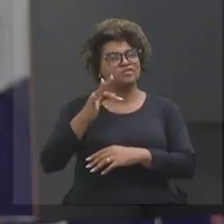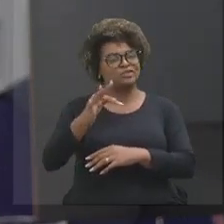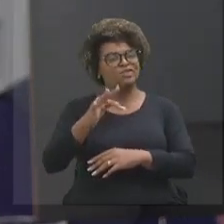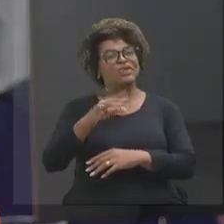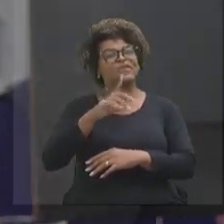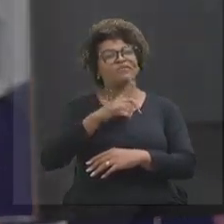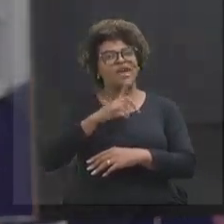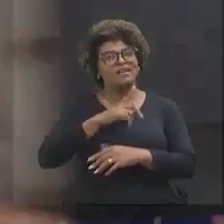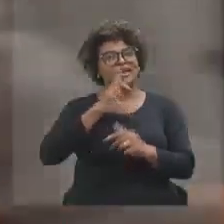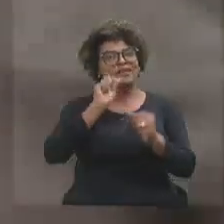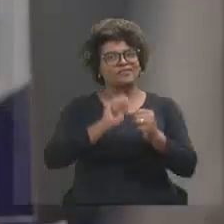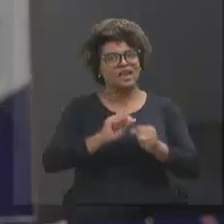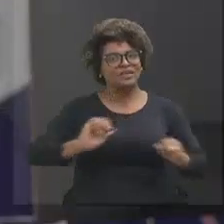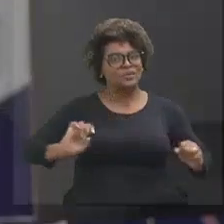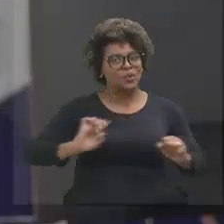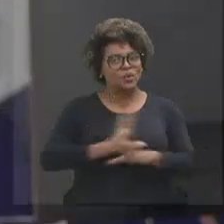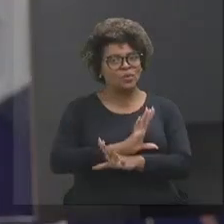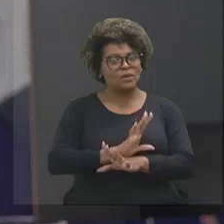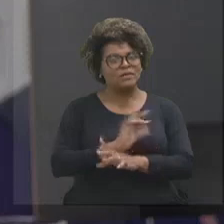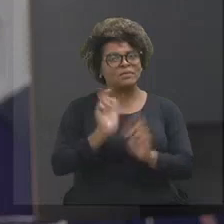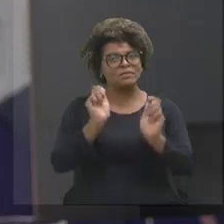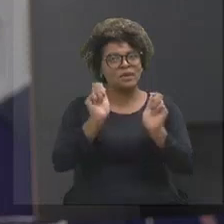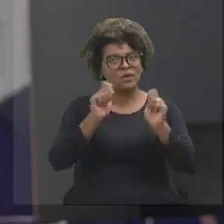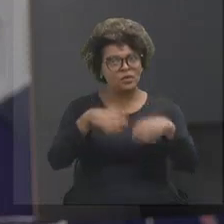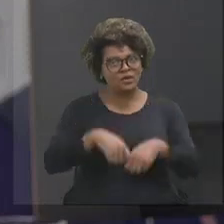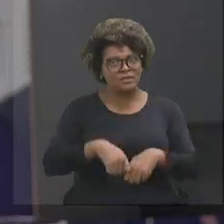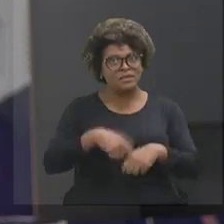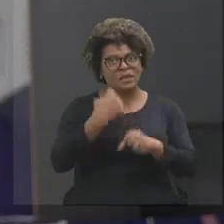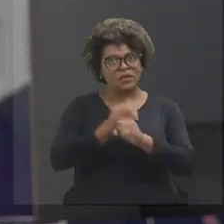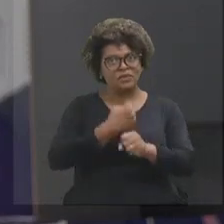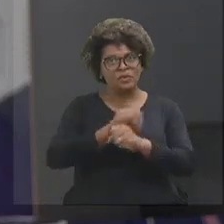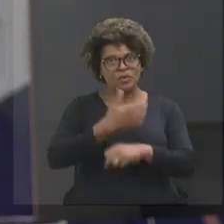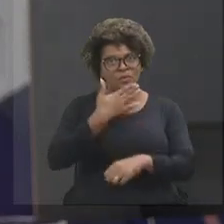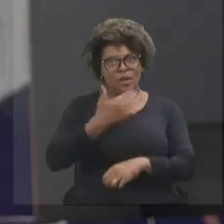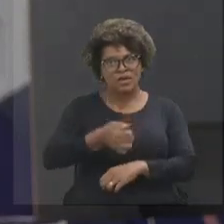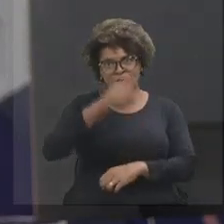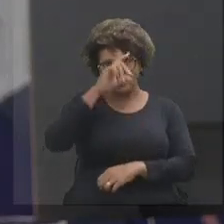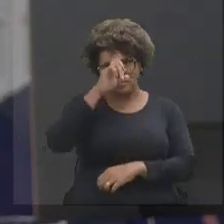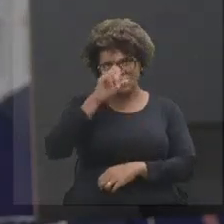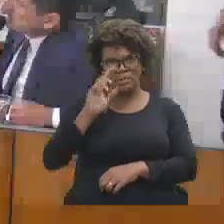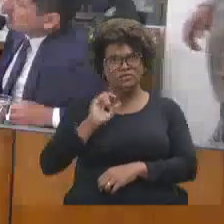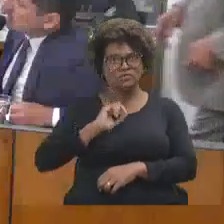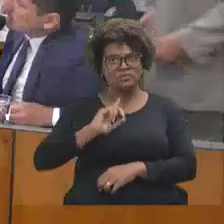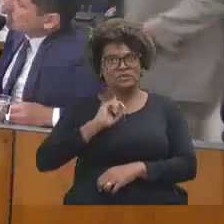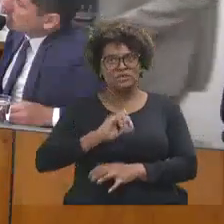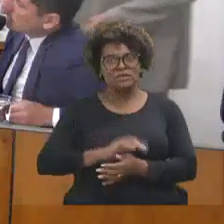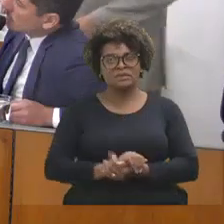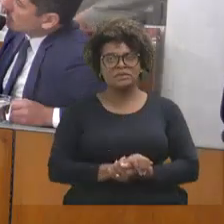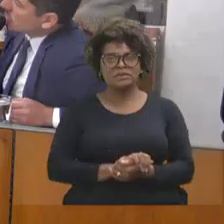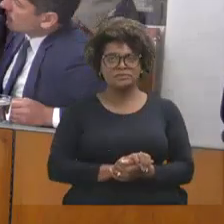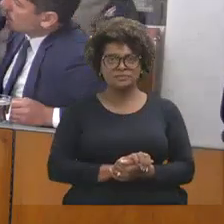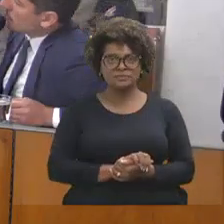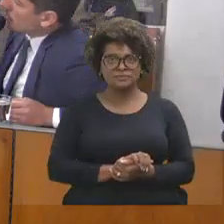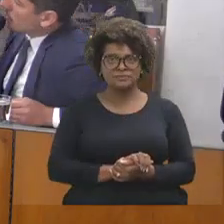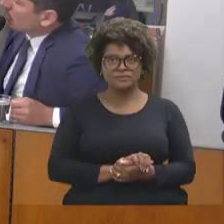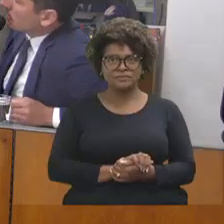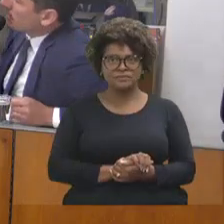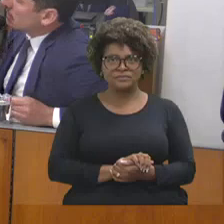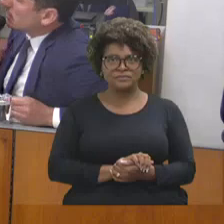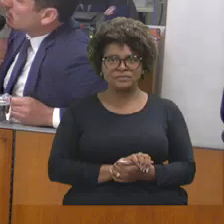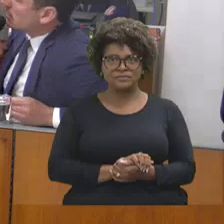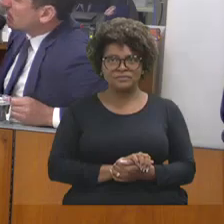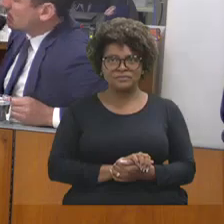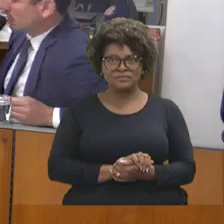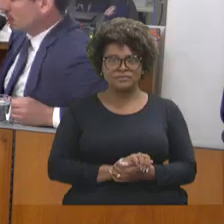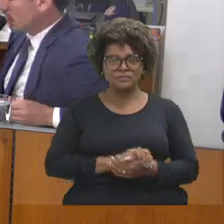consiga construir o melhor hospital de Minas Gerais se Deus quiser Presidente sou obrigado a